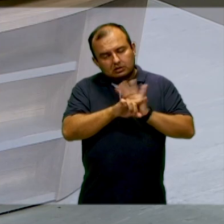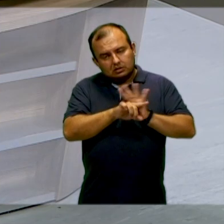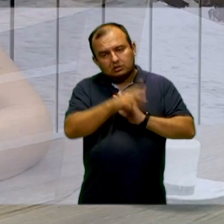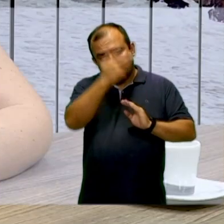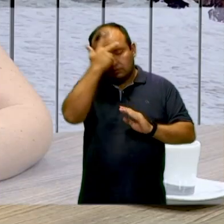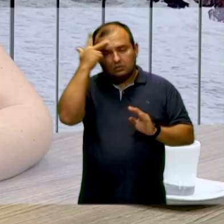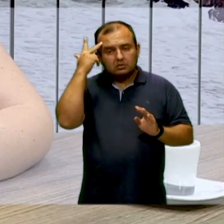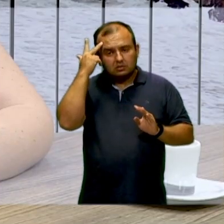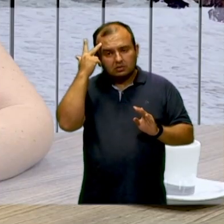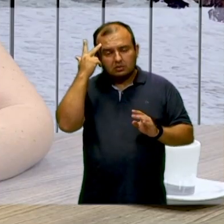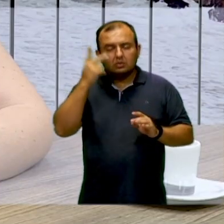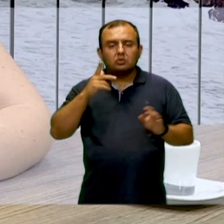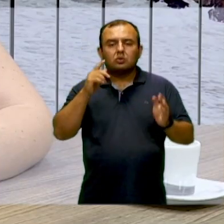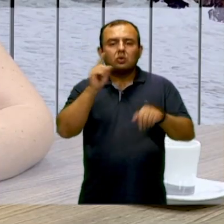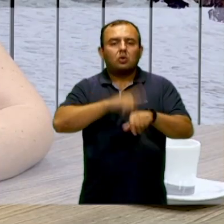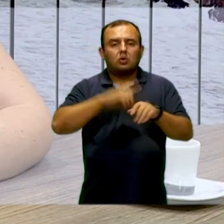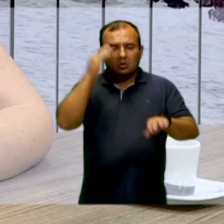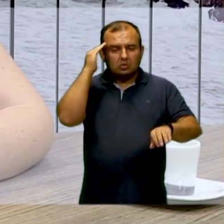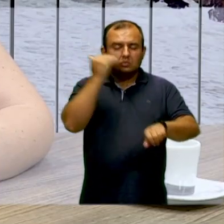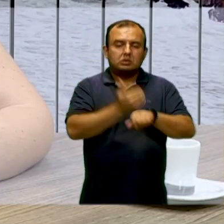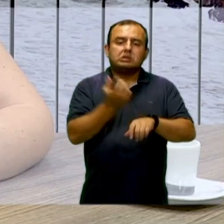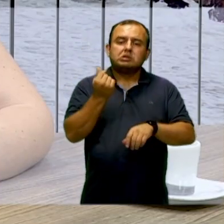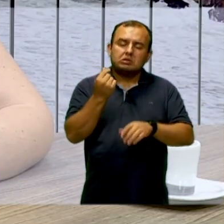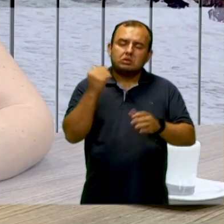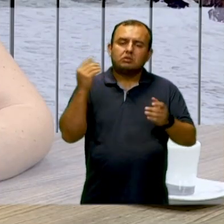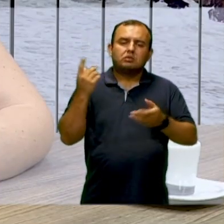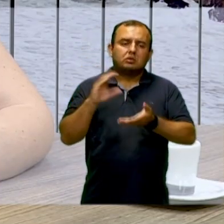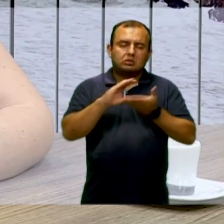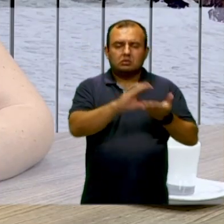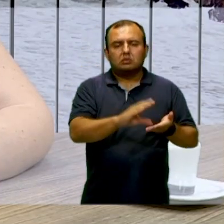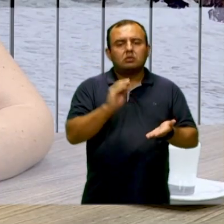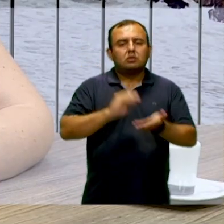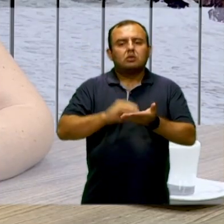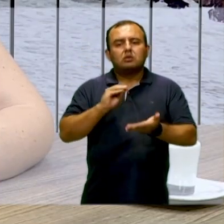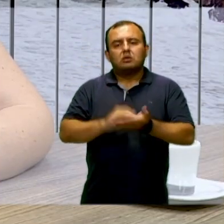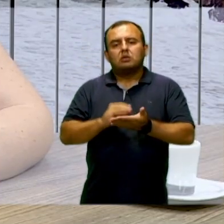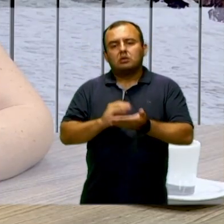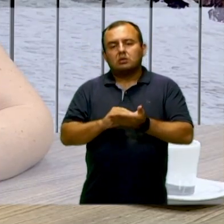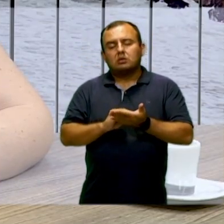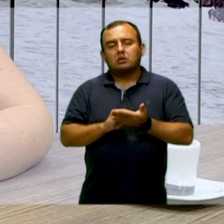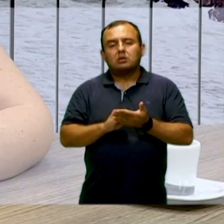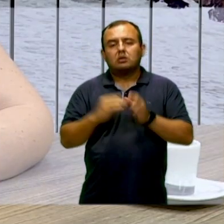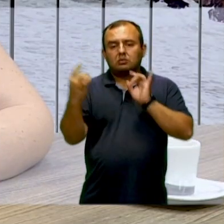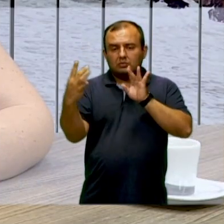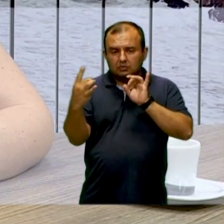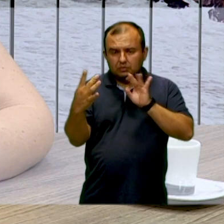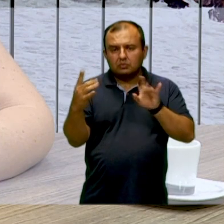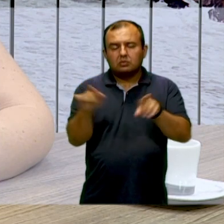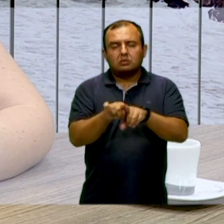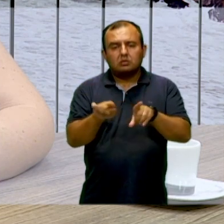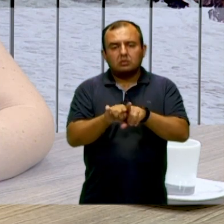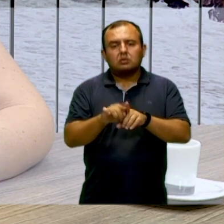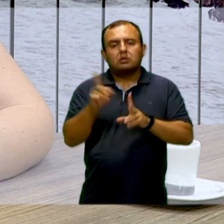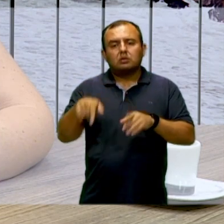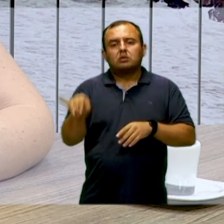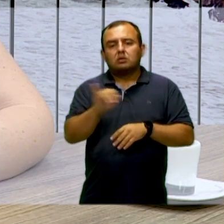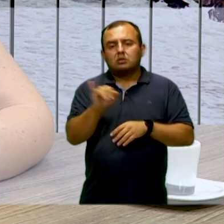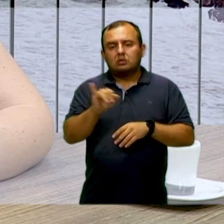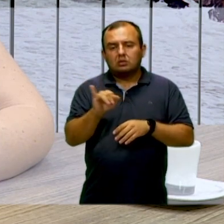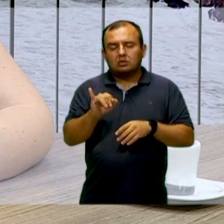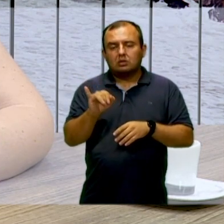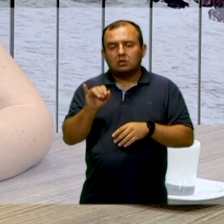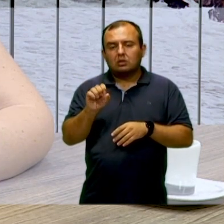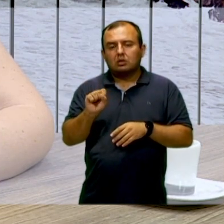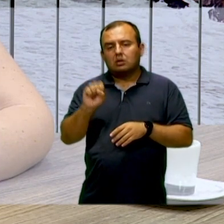não tinham como cumprir o horário que eles estavam recebendo. Então, a gente via muita falta de contraprestação, porque assim como é no Itajaí Sem Arte, que